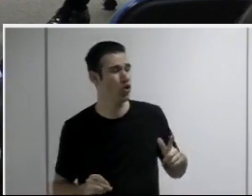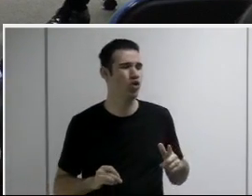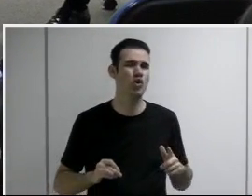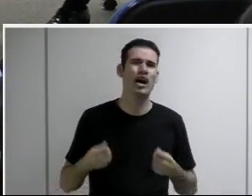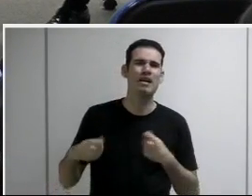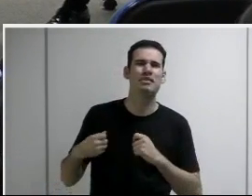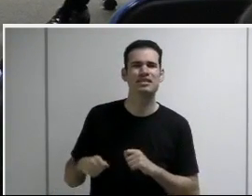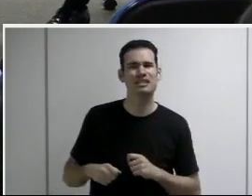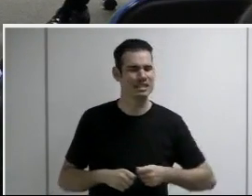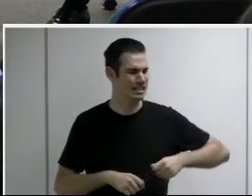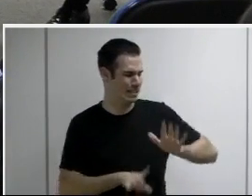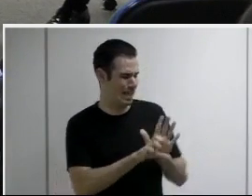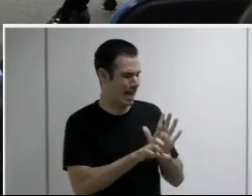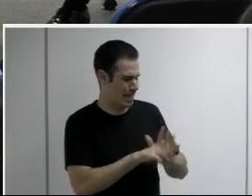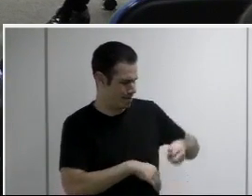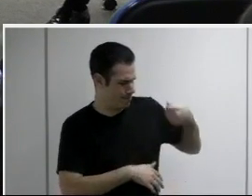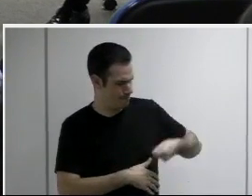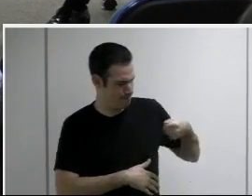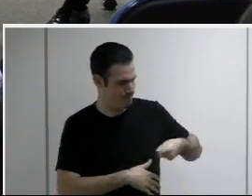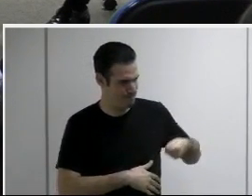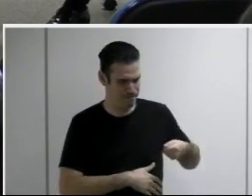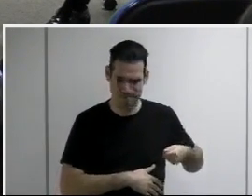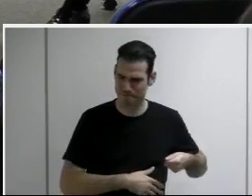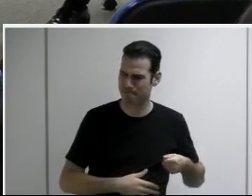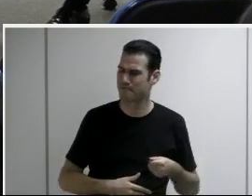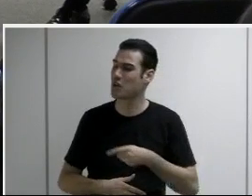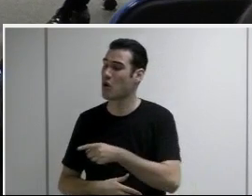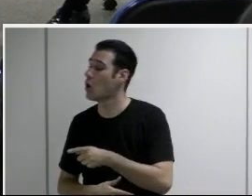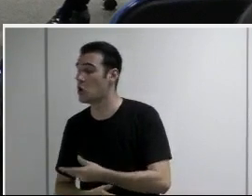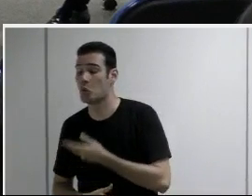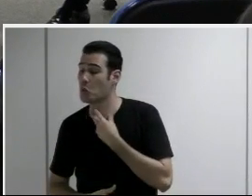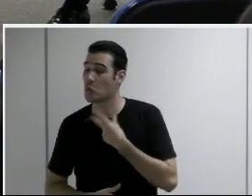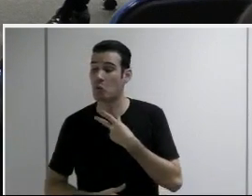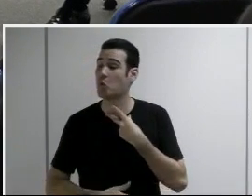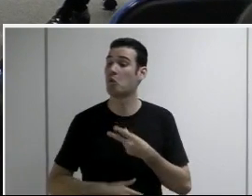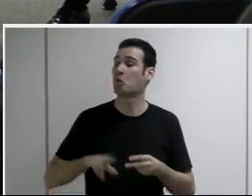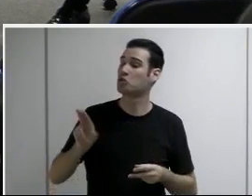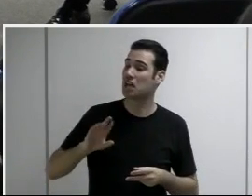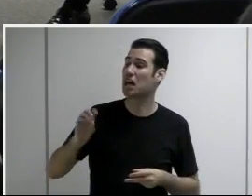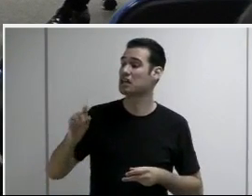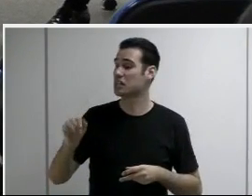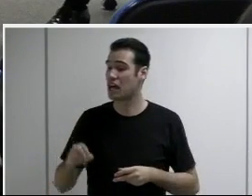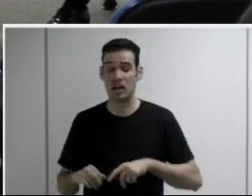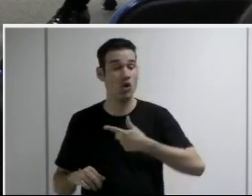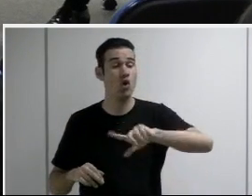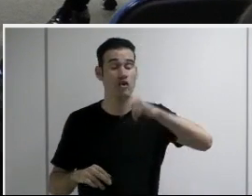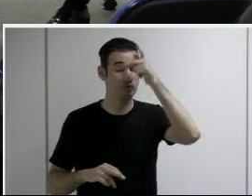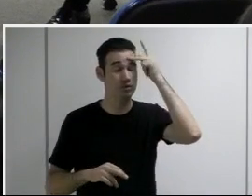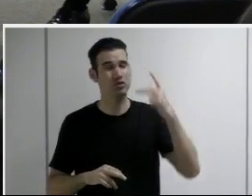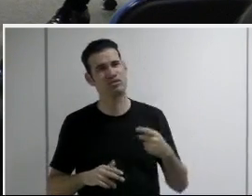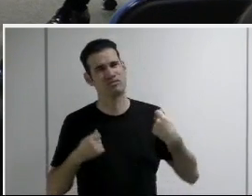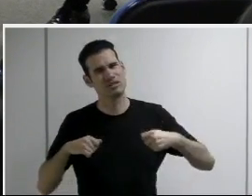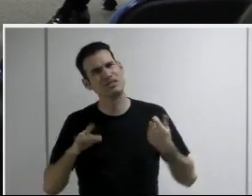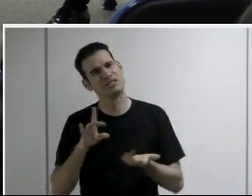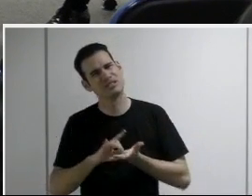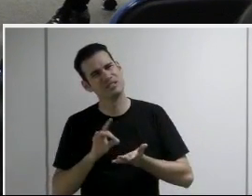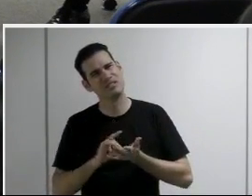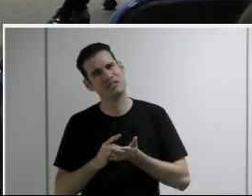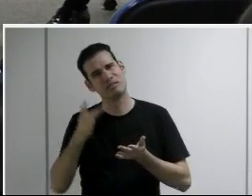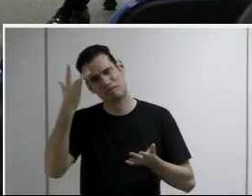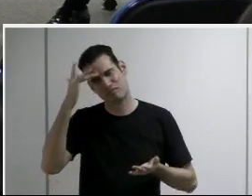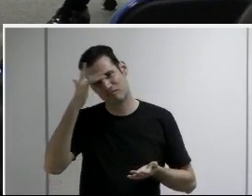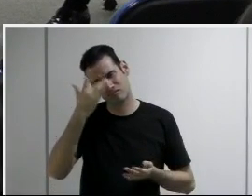uma necessidade de consentimento ou eu preciso ter um dos outros conceitos de bases